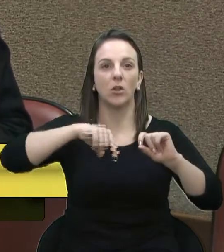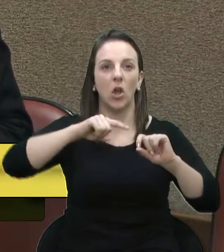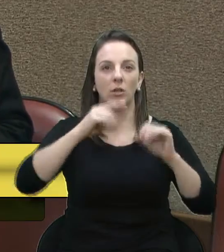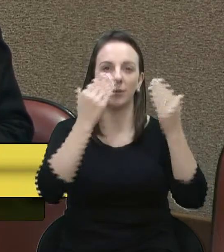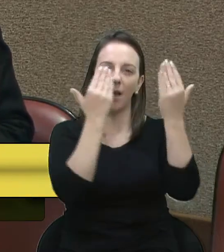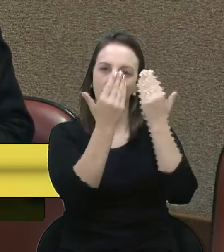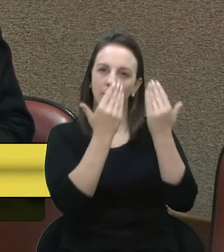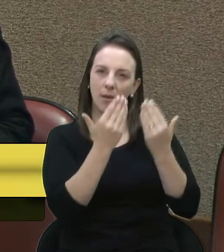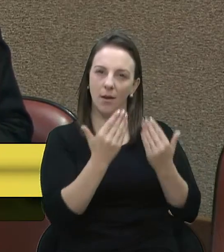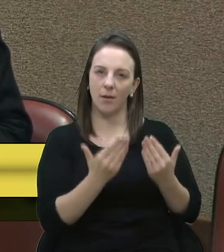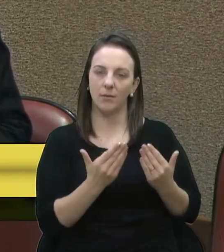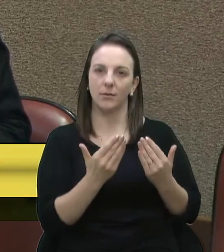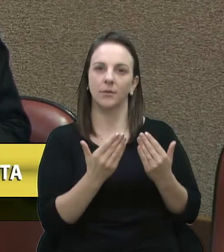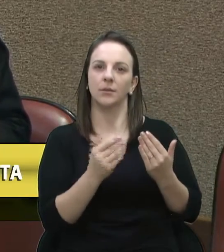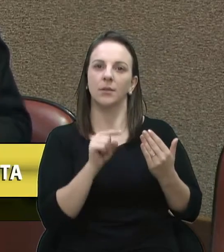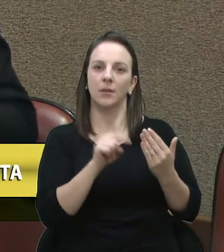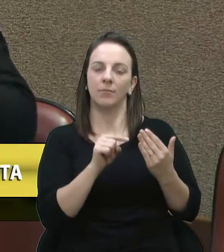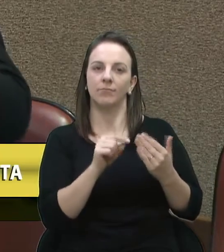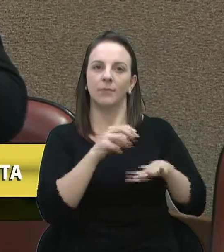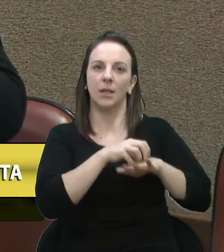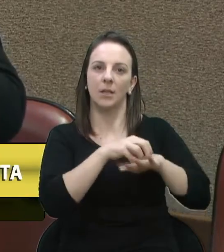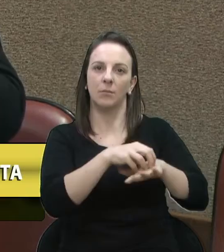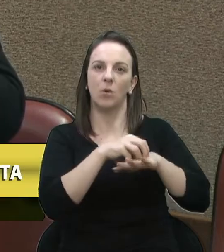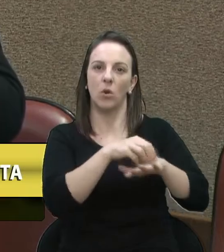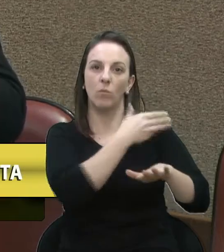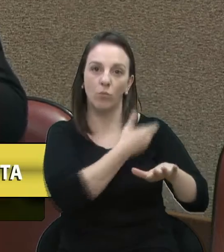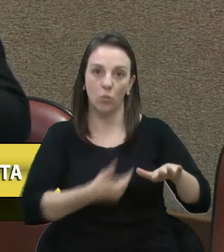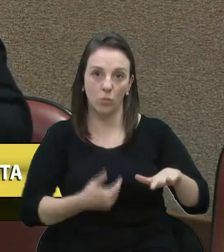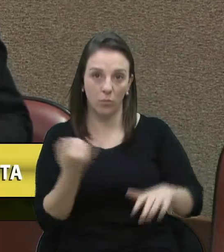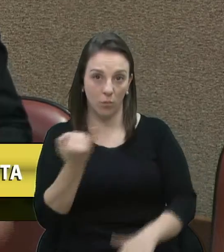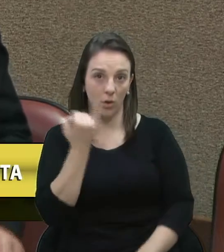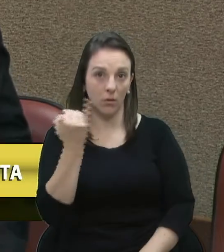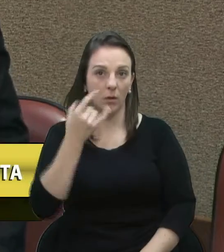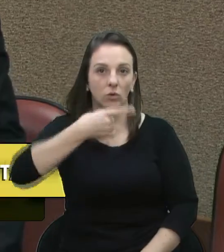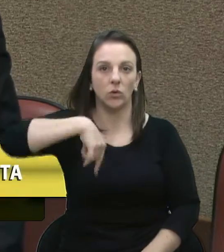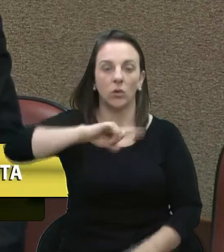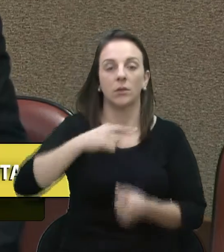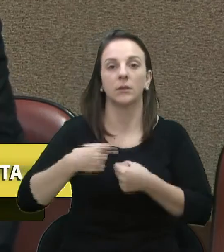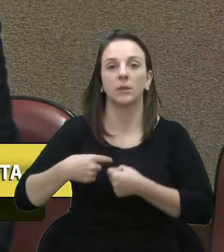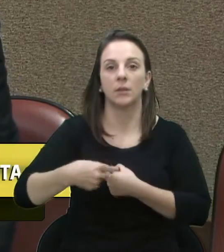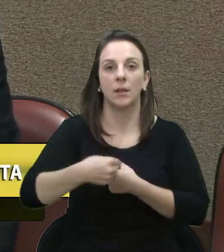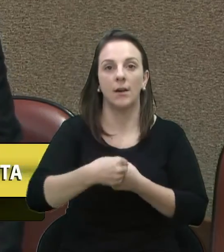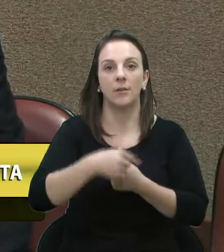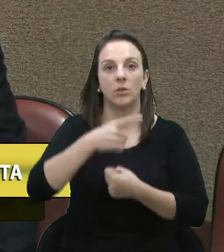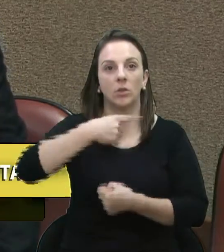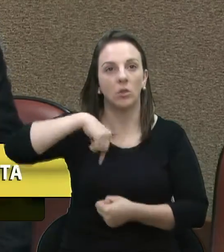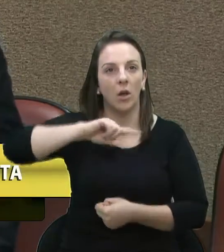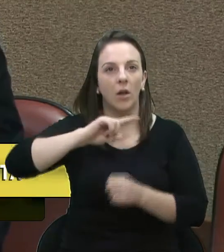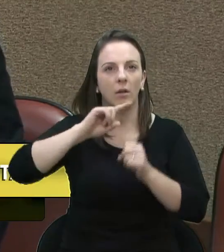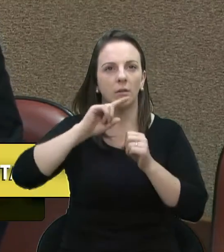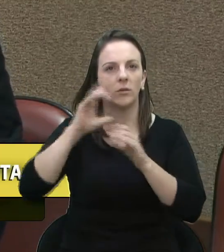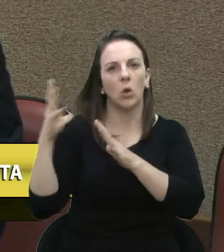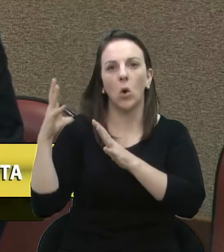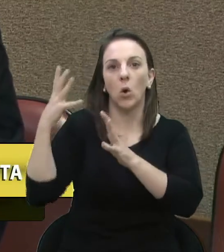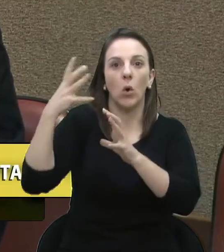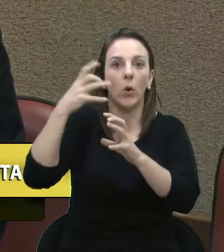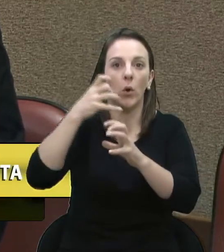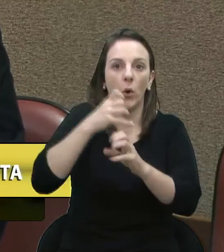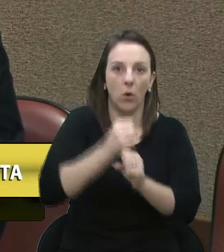muita cautela o transporte público, que é tão importante para a nossa cidade, a gente chegou a essa conclusão,